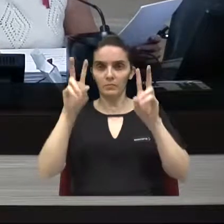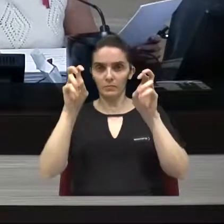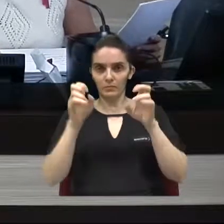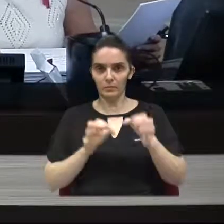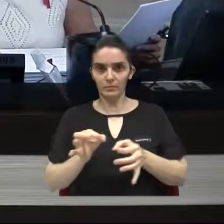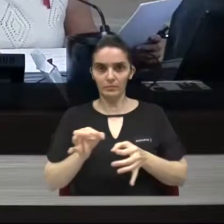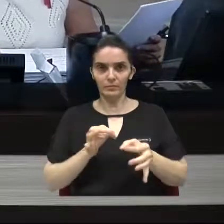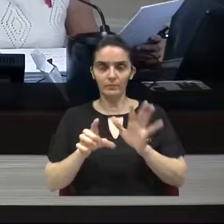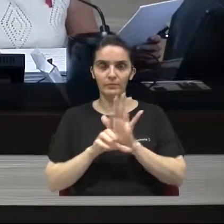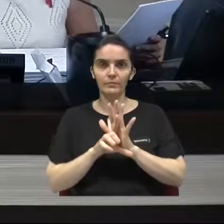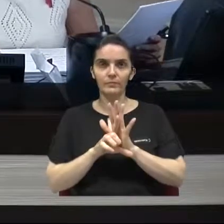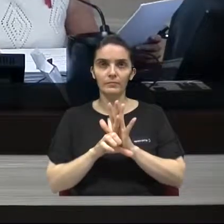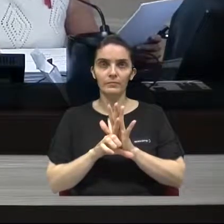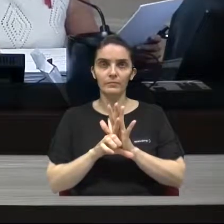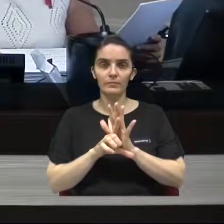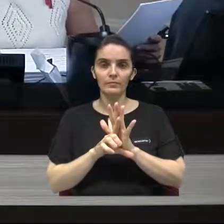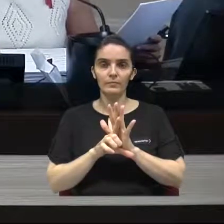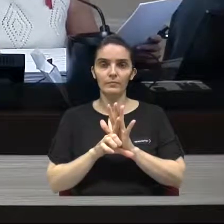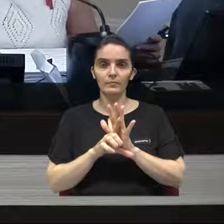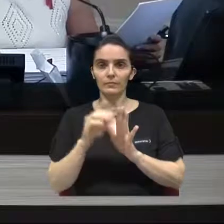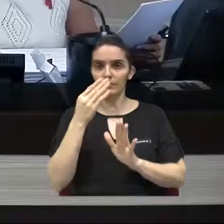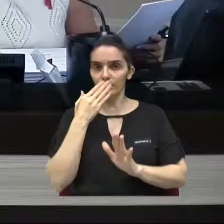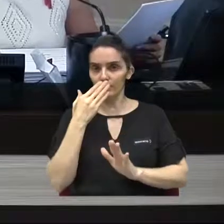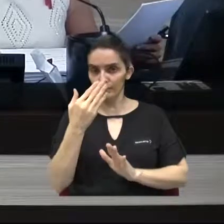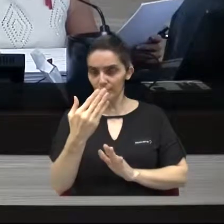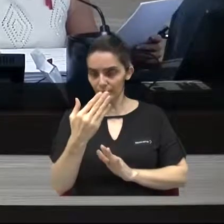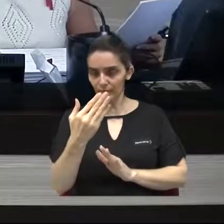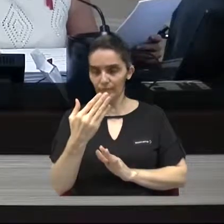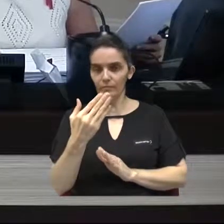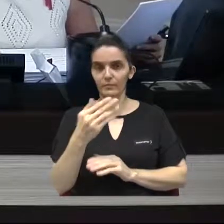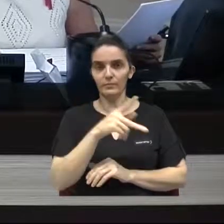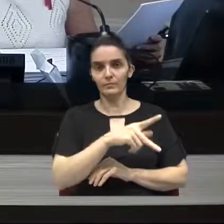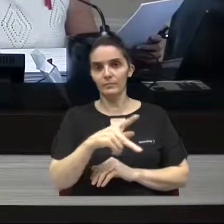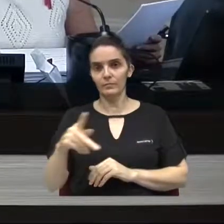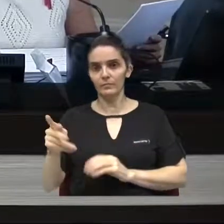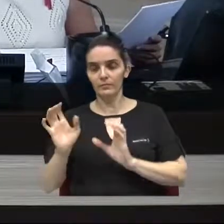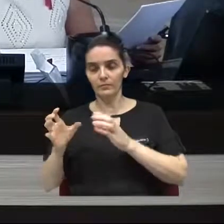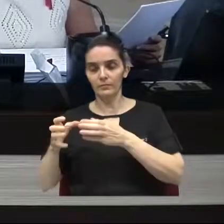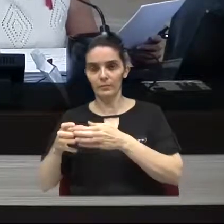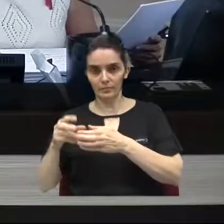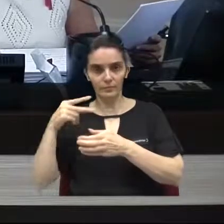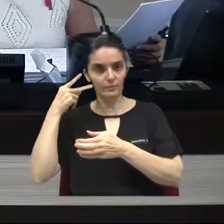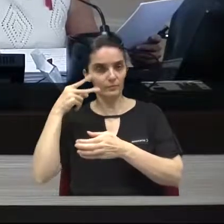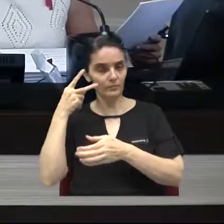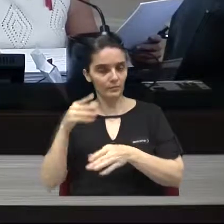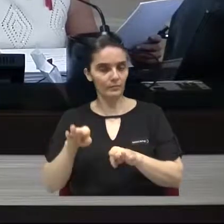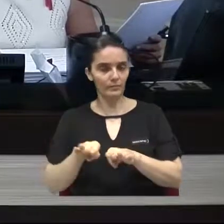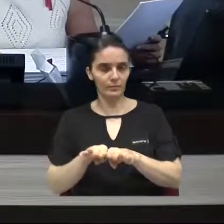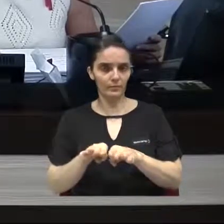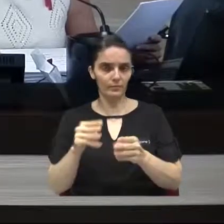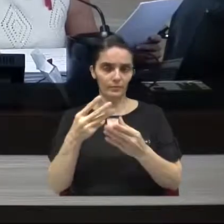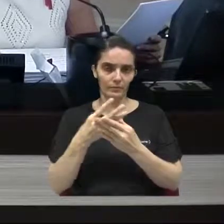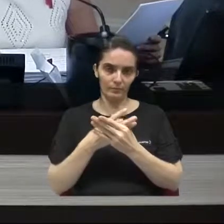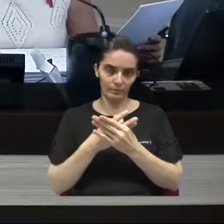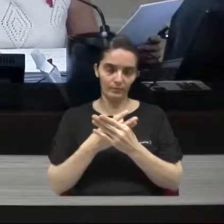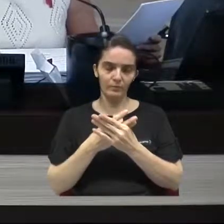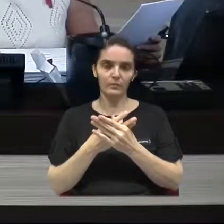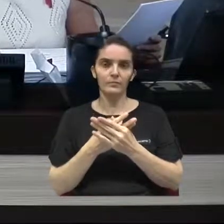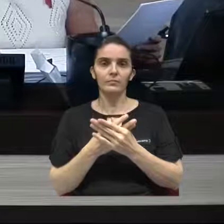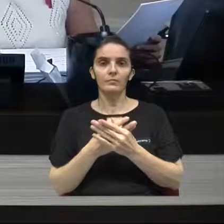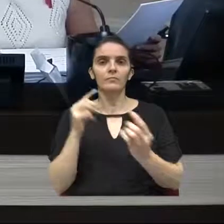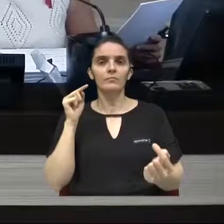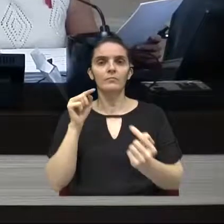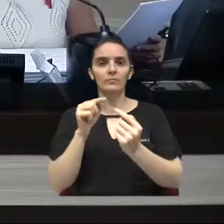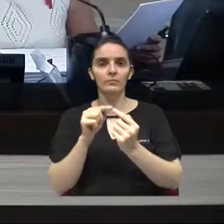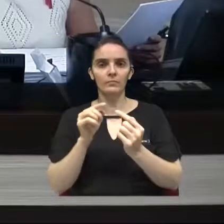encaminha projeto de lei. Vimos a presença de Vossa Excelência e dos dignos vereadores que compõem essa egrégia Câmara Municipal, com o